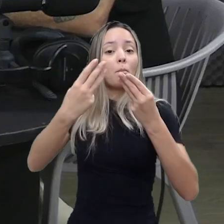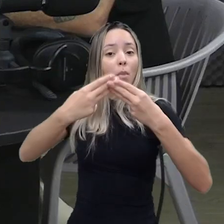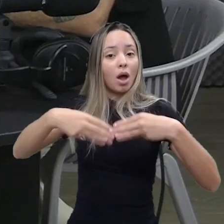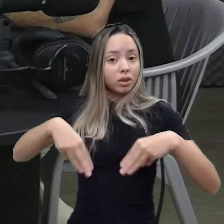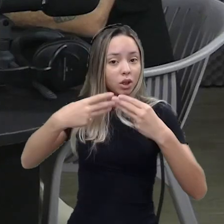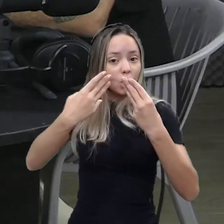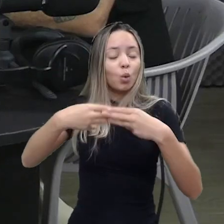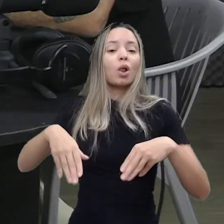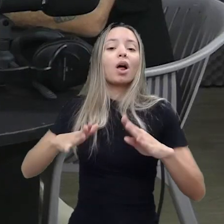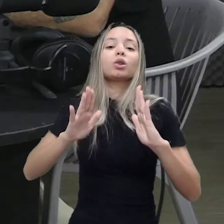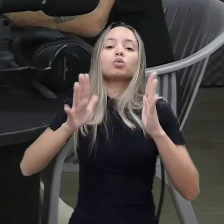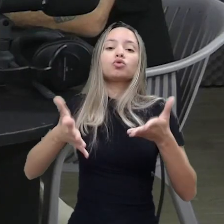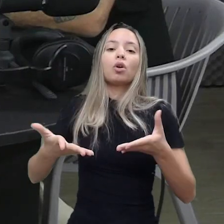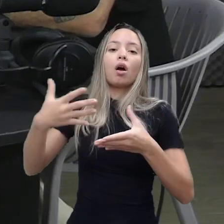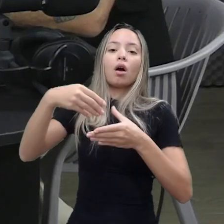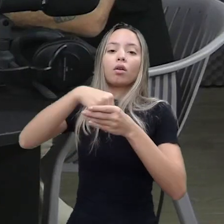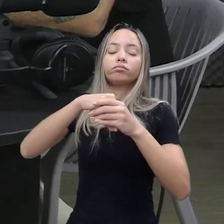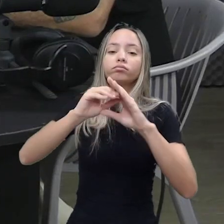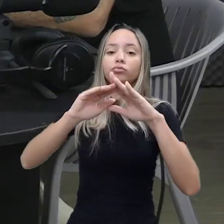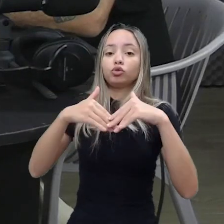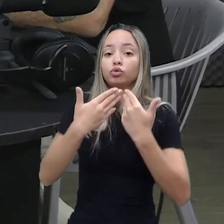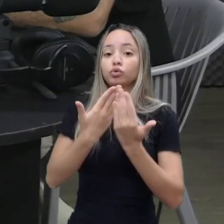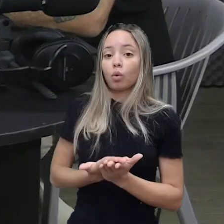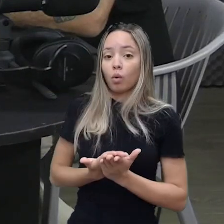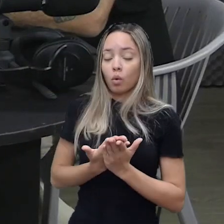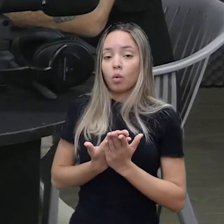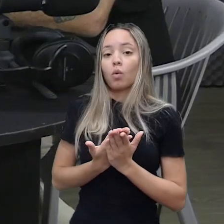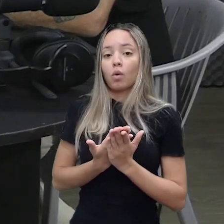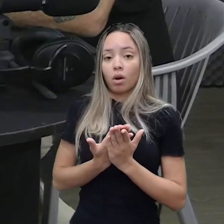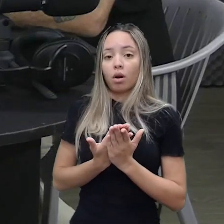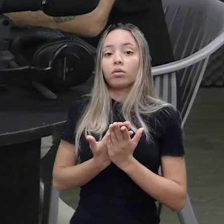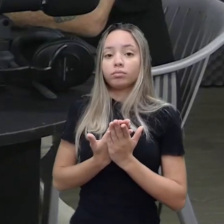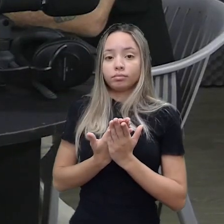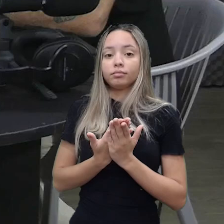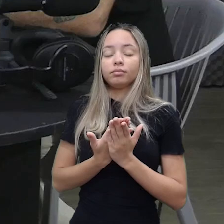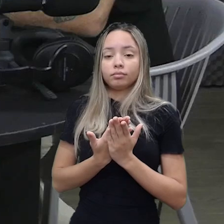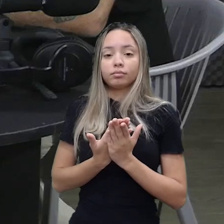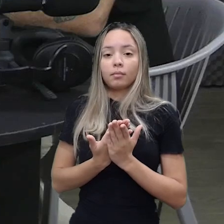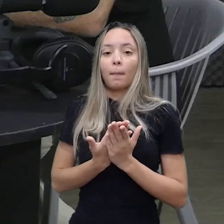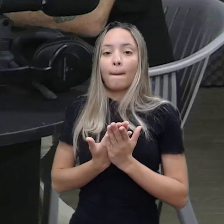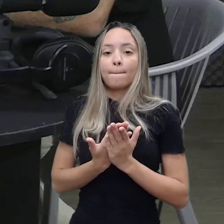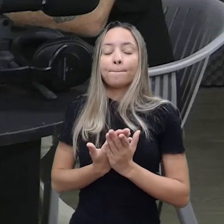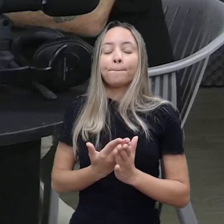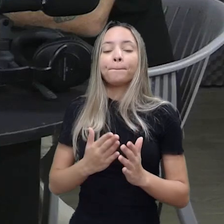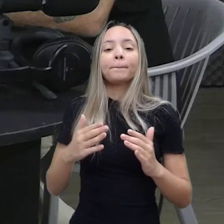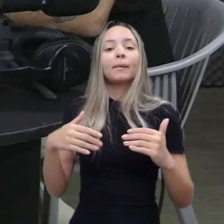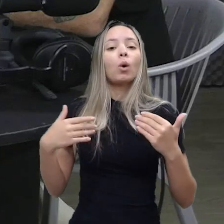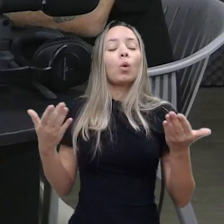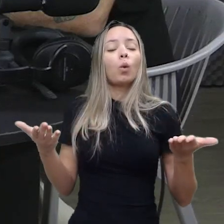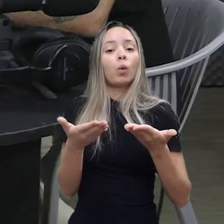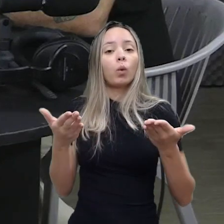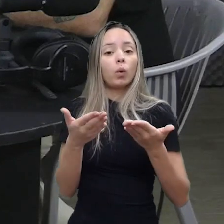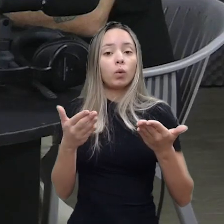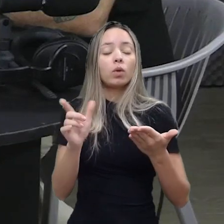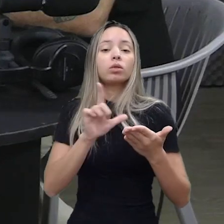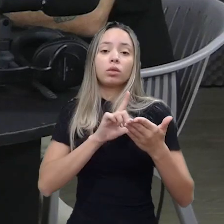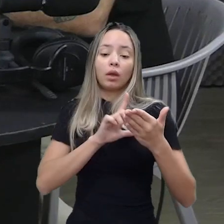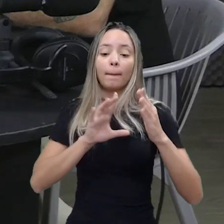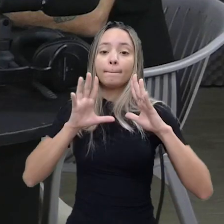matriculados, né, nas escolas regulares, tá? Como a gente chama. Não, a gente hoje tem toda uma